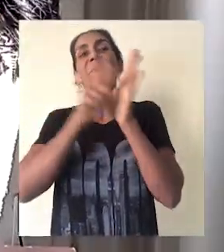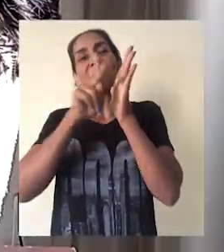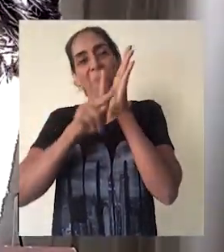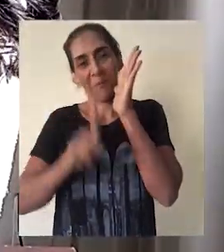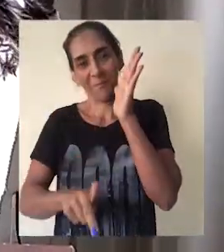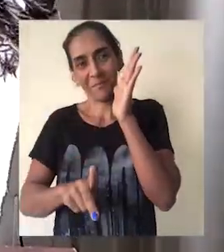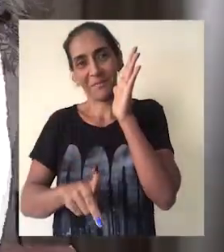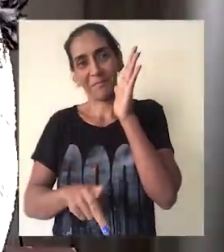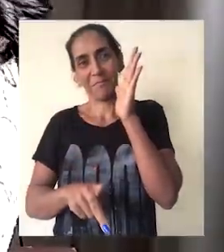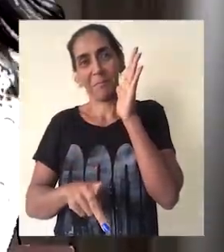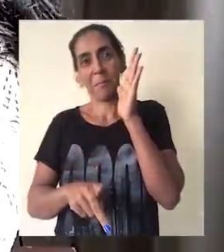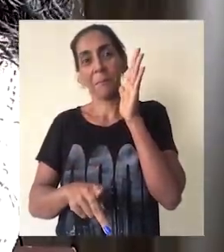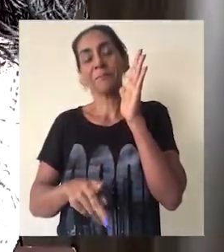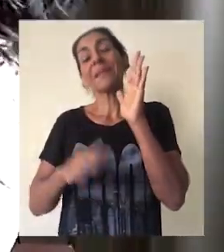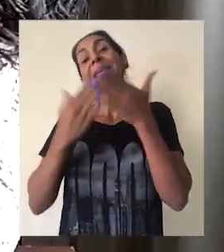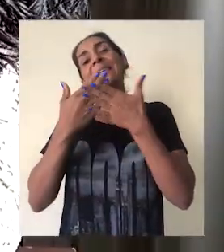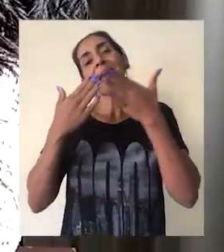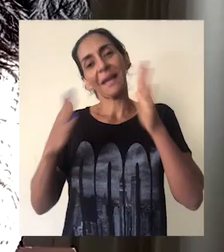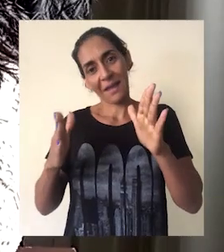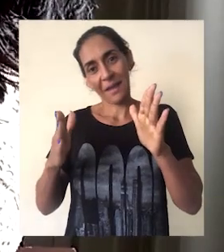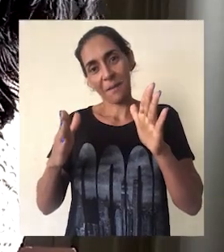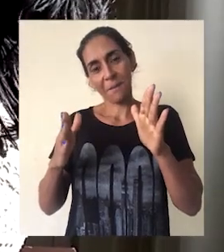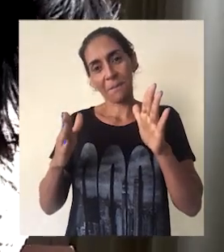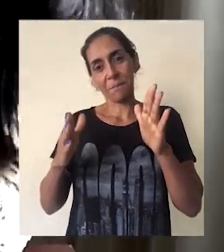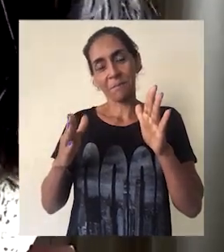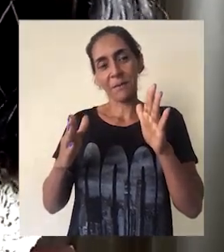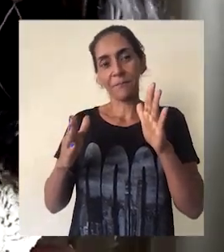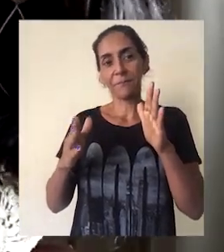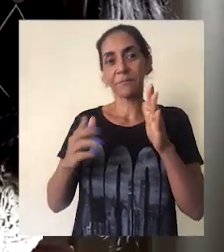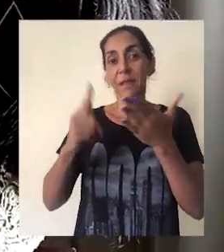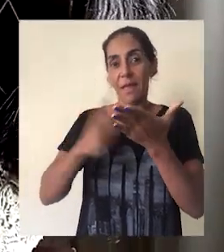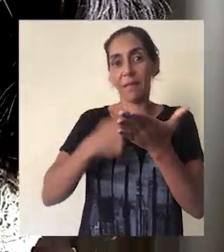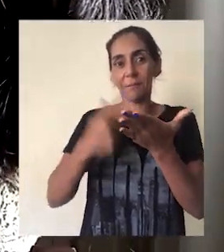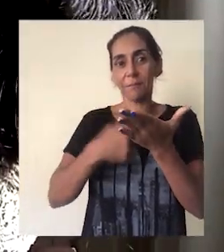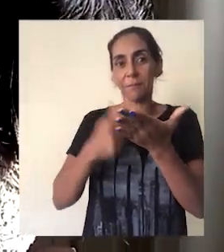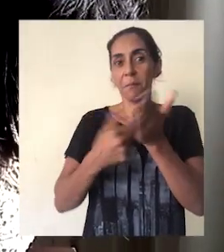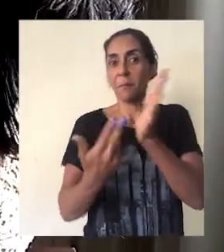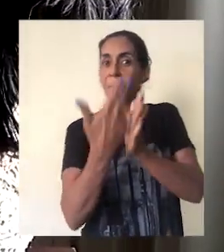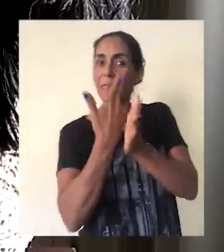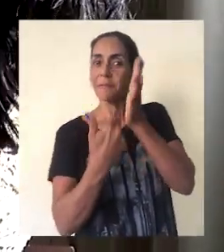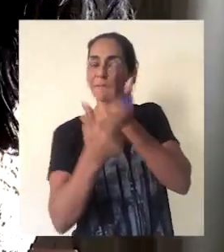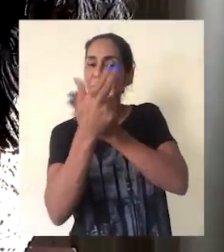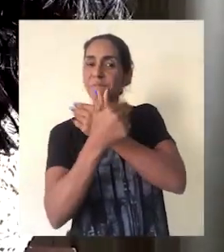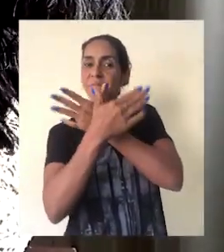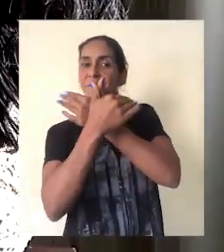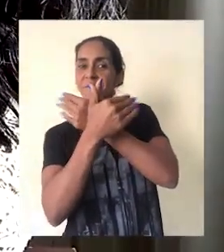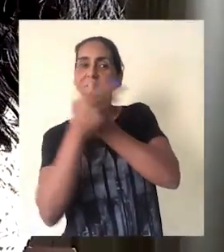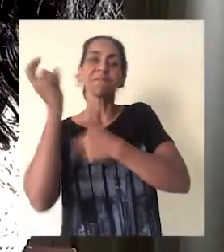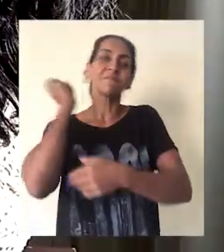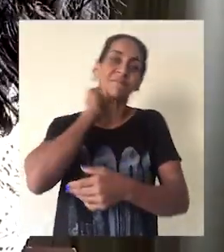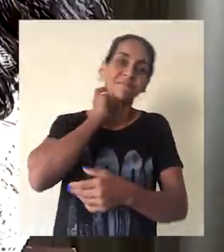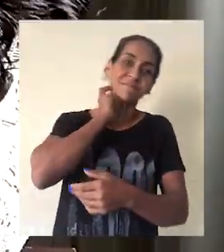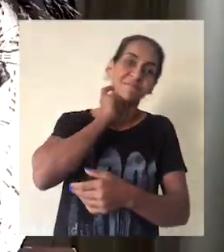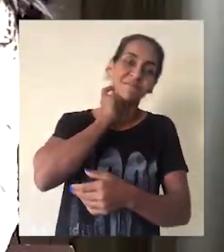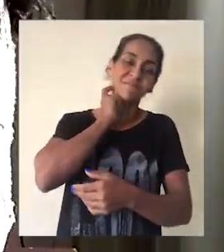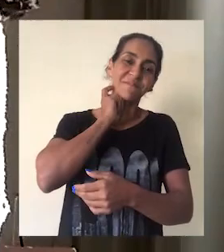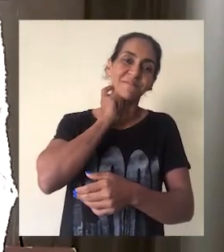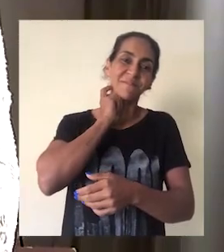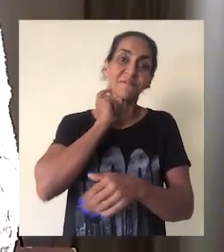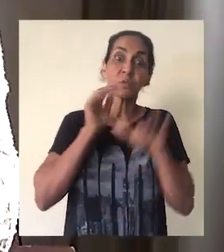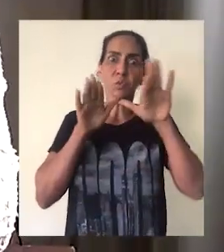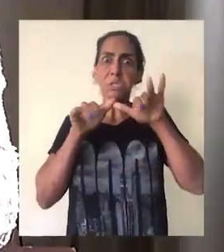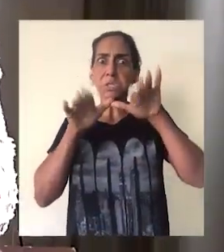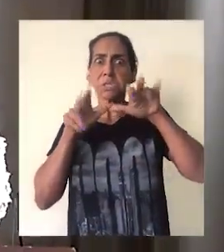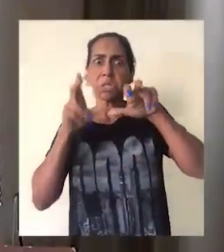eu recebi a edição. E termina aqui as páginas com essa imagem desse morceguinho, que é típico de Drácula. E